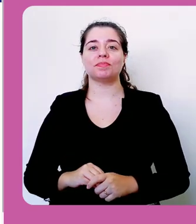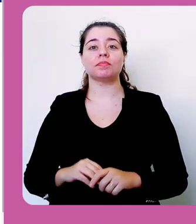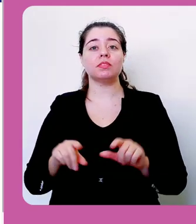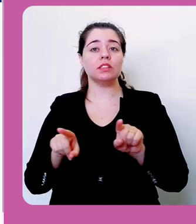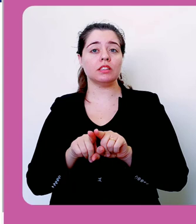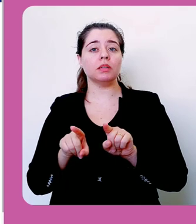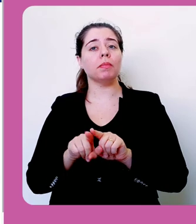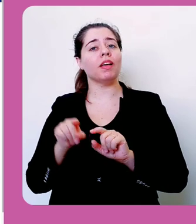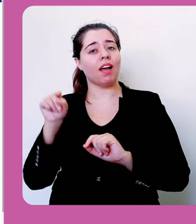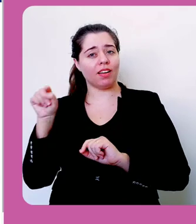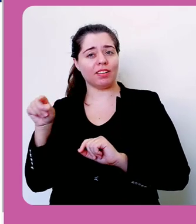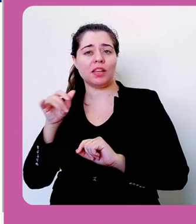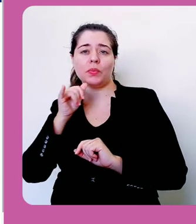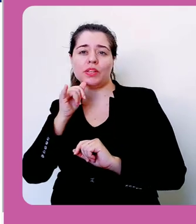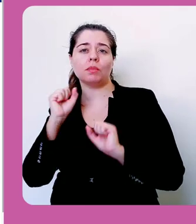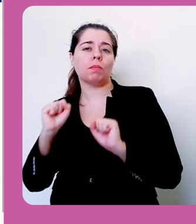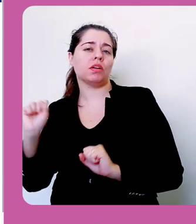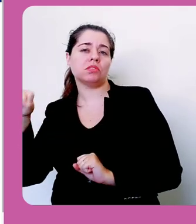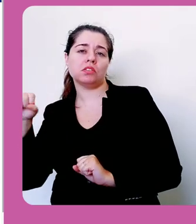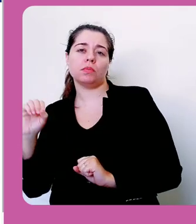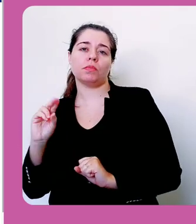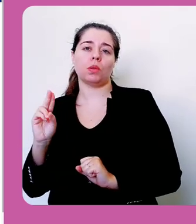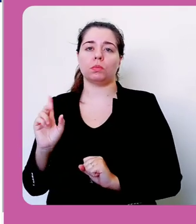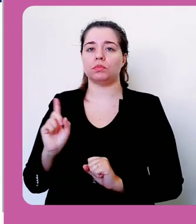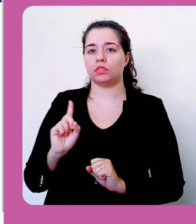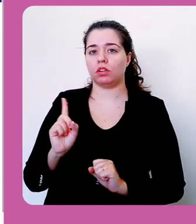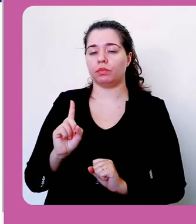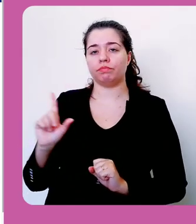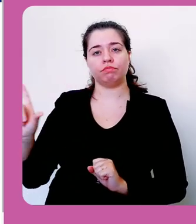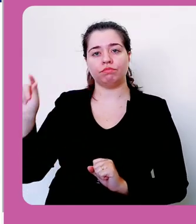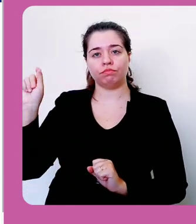caso eu posso dar só sim ou não.